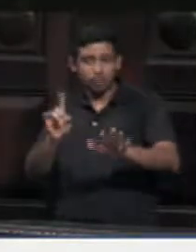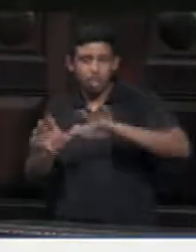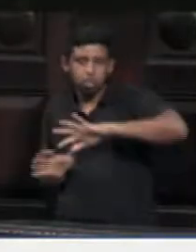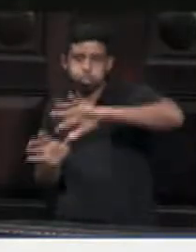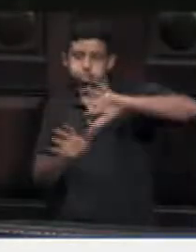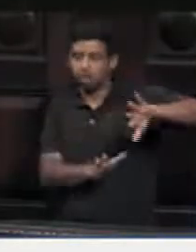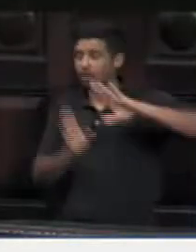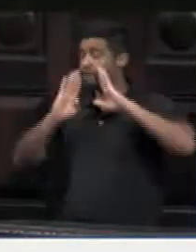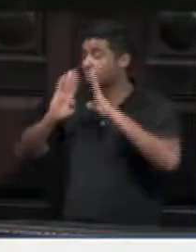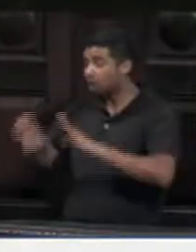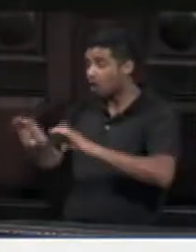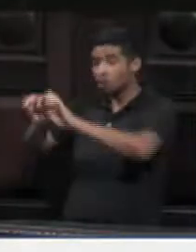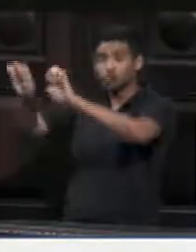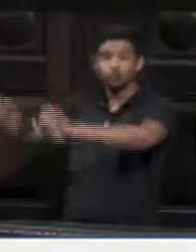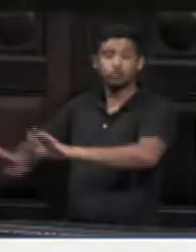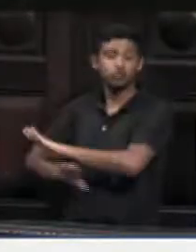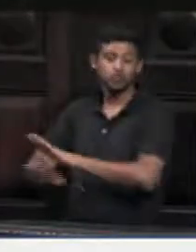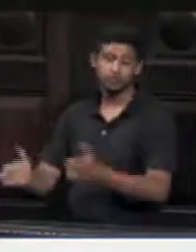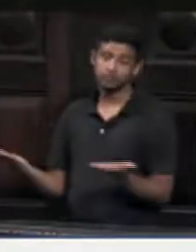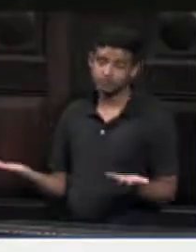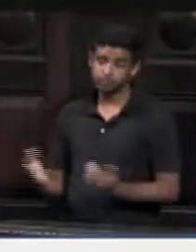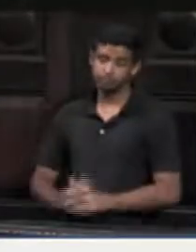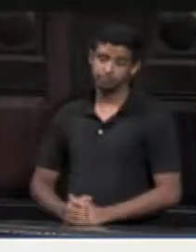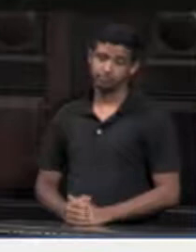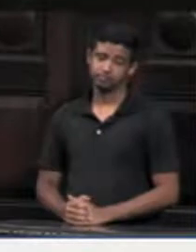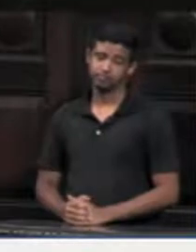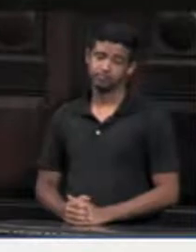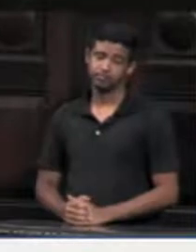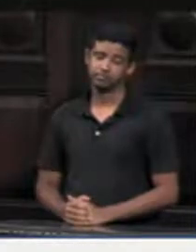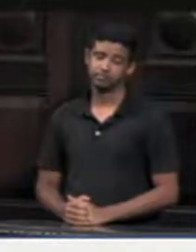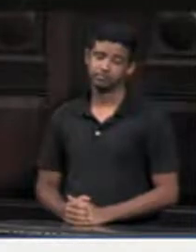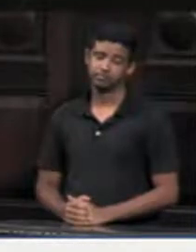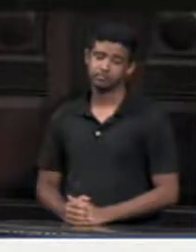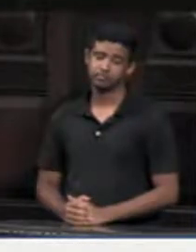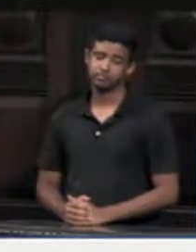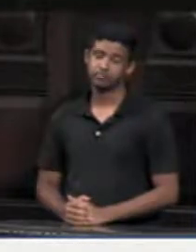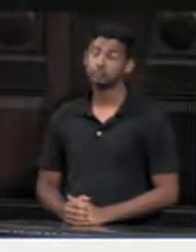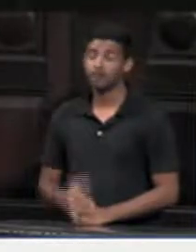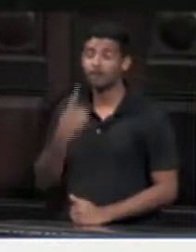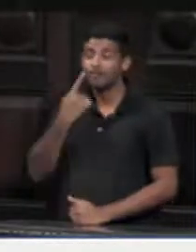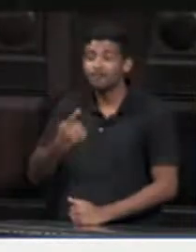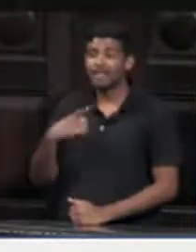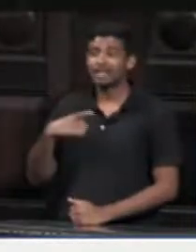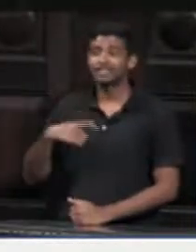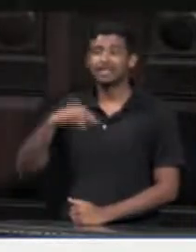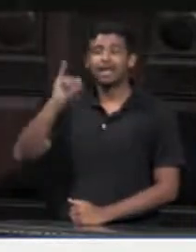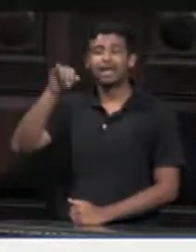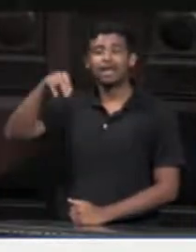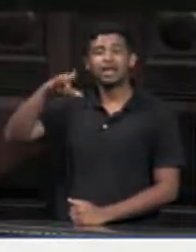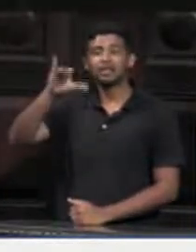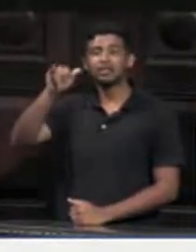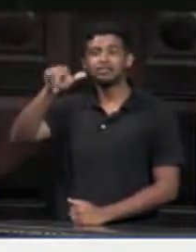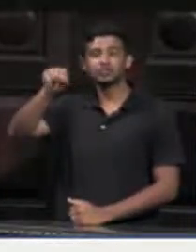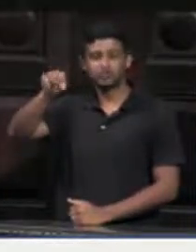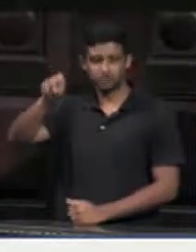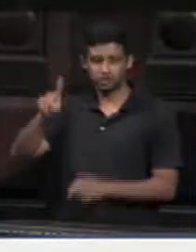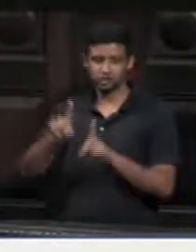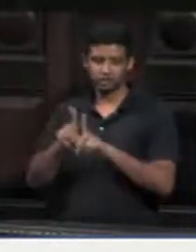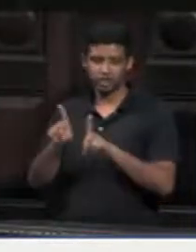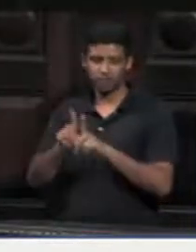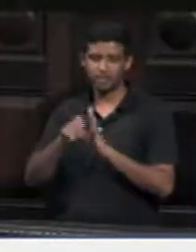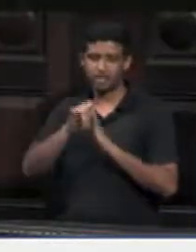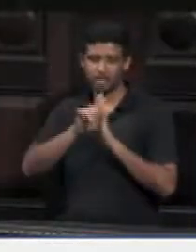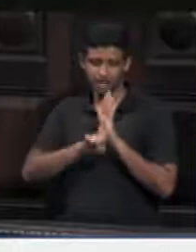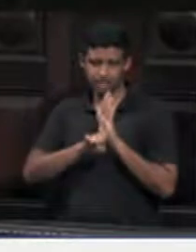segurança pública. Então, acataríamos até o inciso, com subemenda, até o